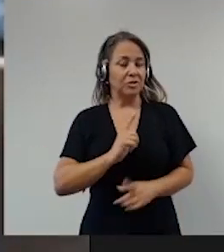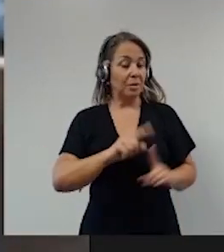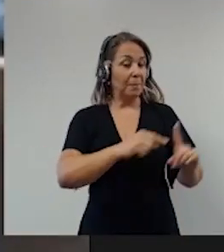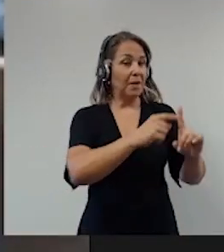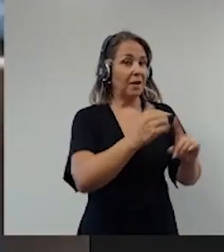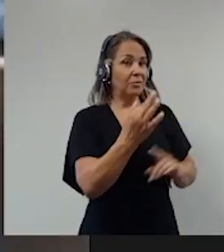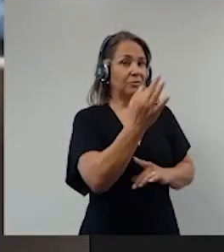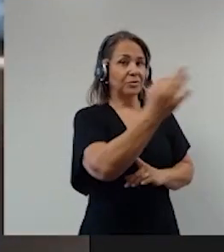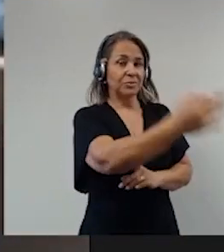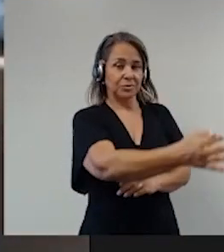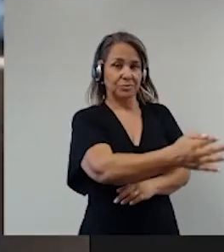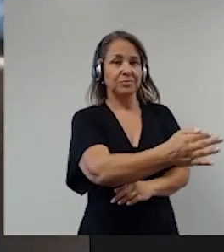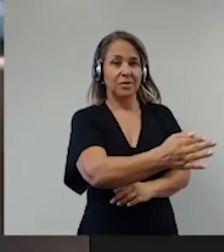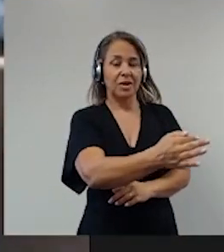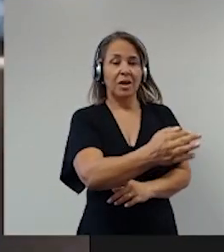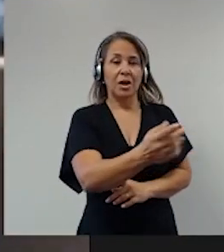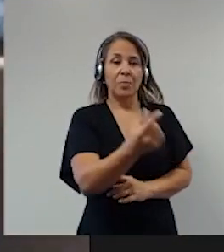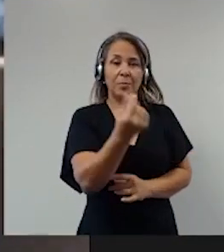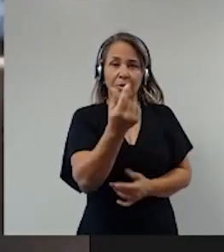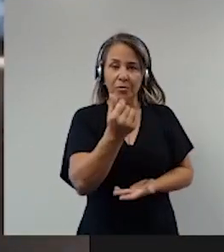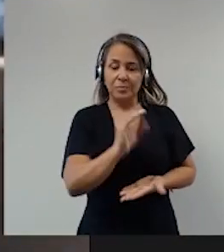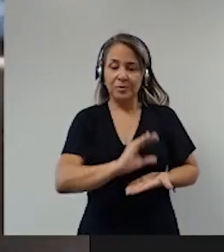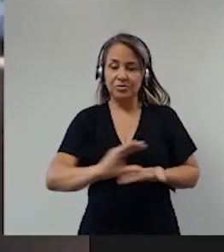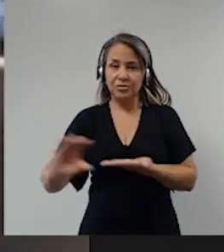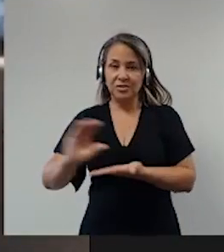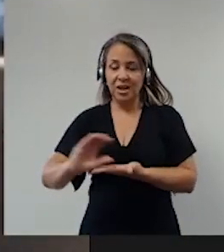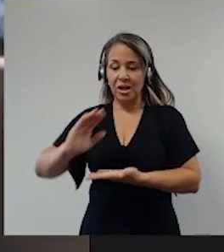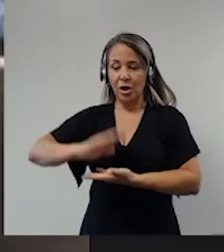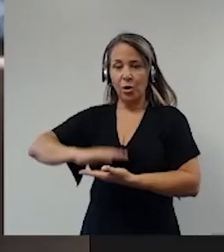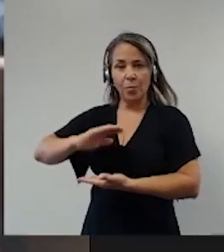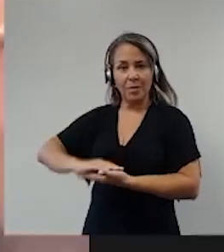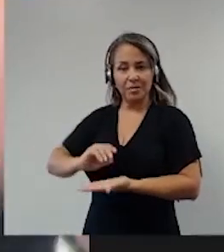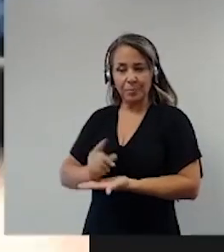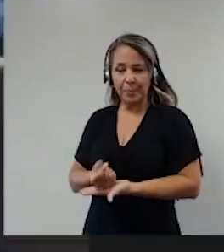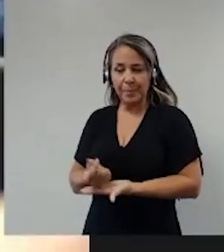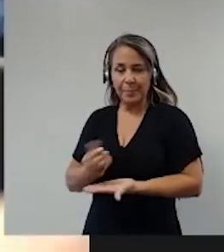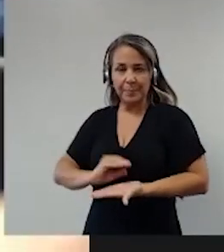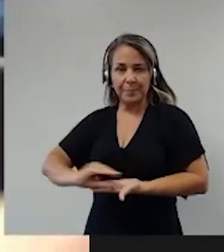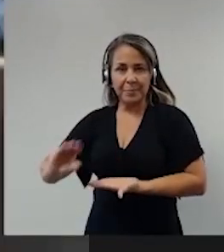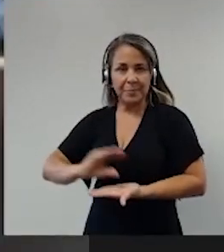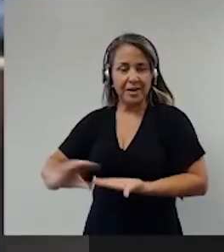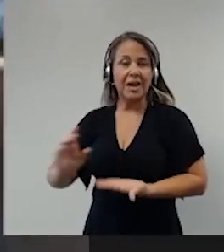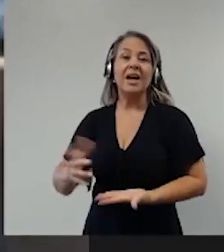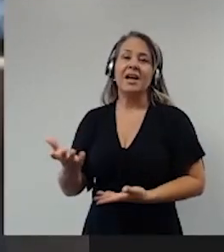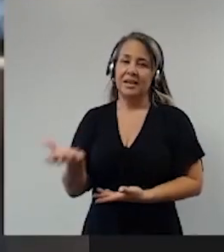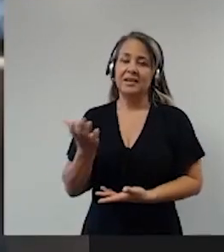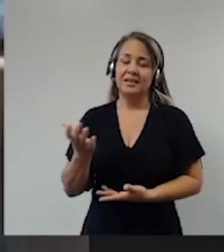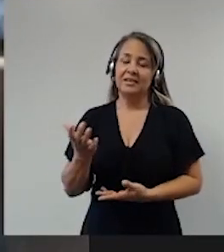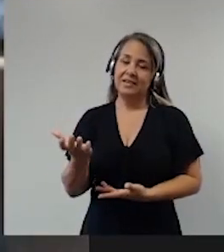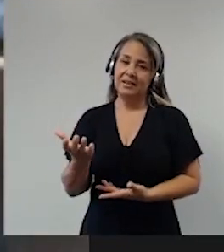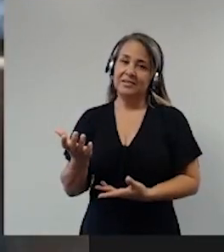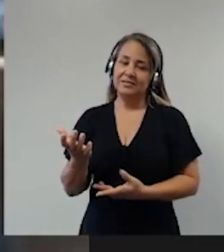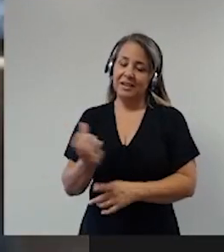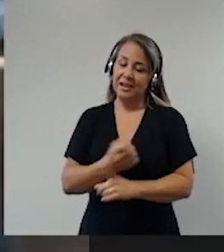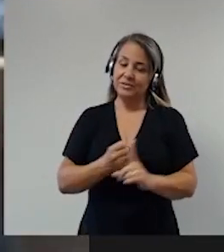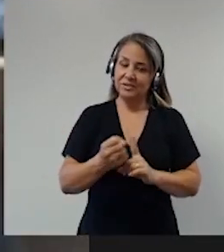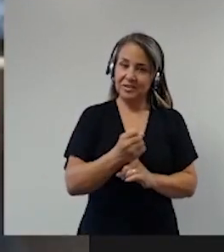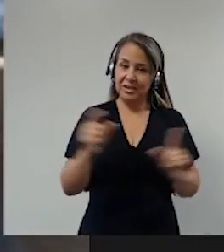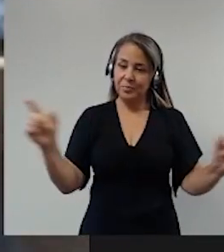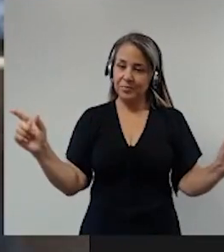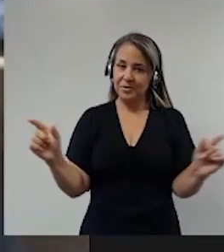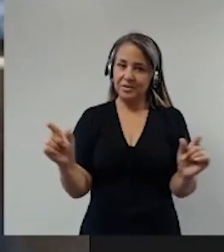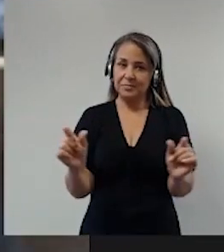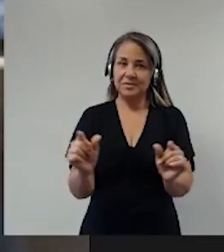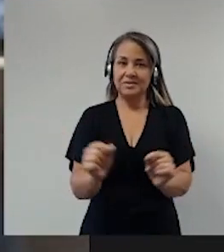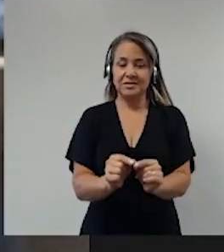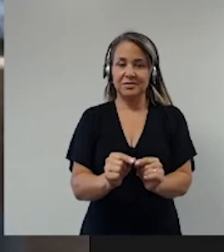frente para o financiamento da campanha são os mesmos recursos que a sociedade quer para a minimização